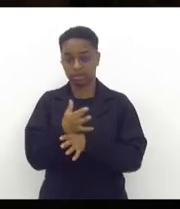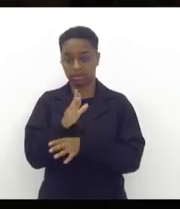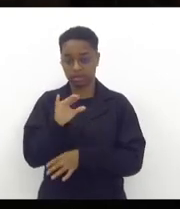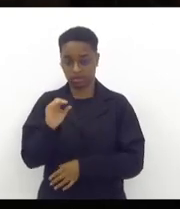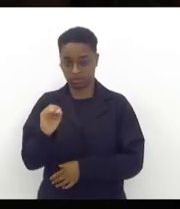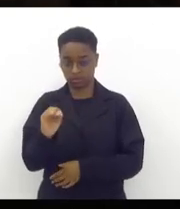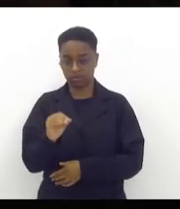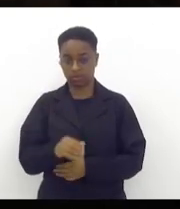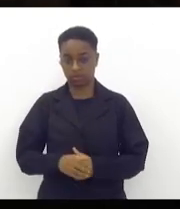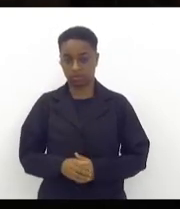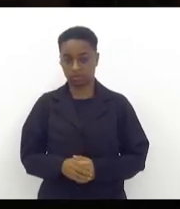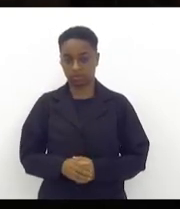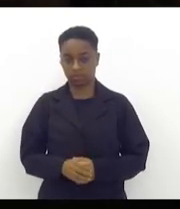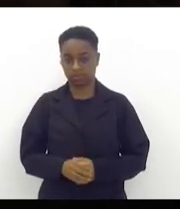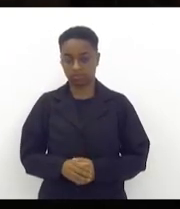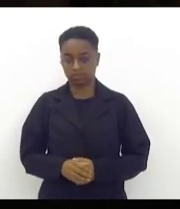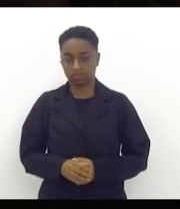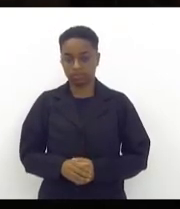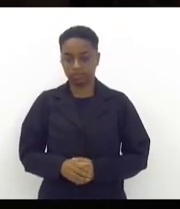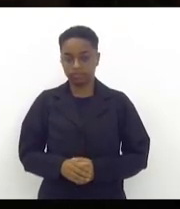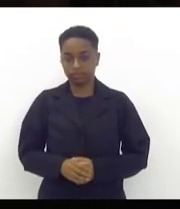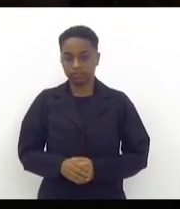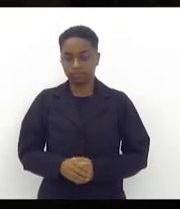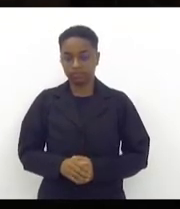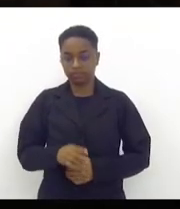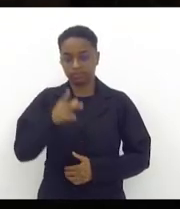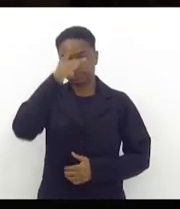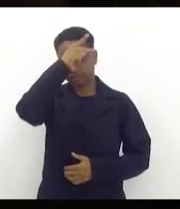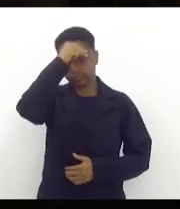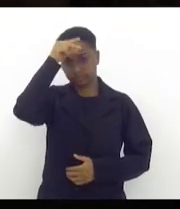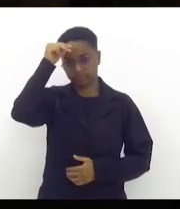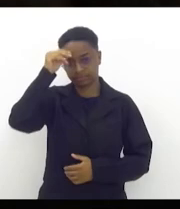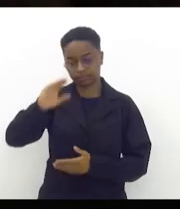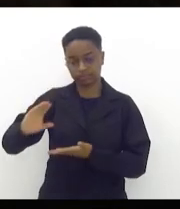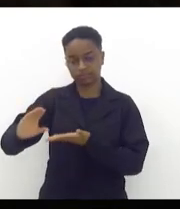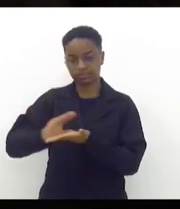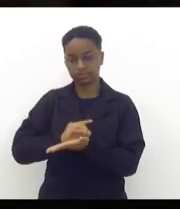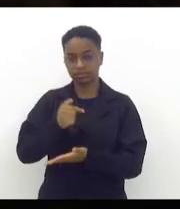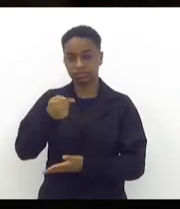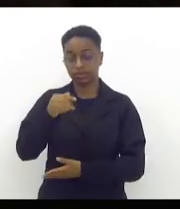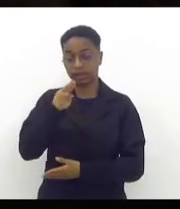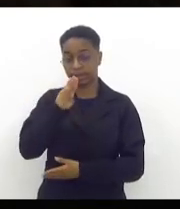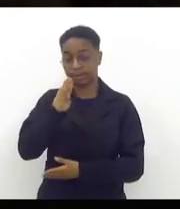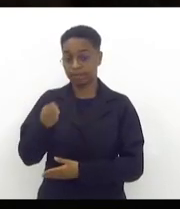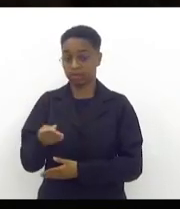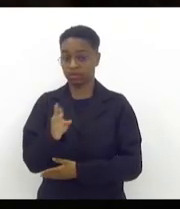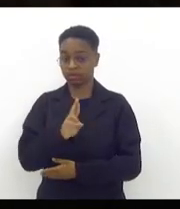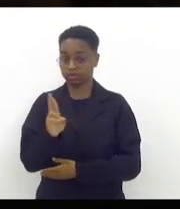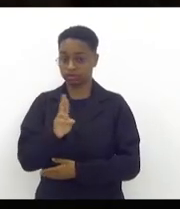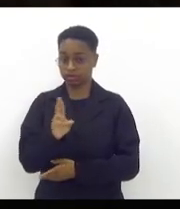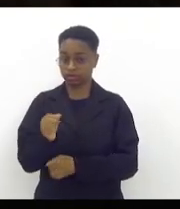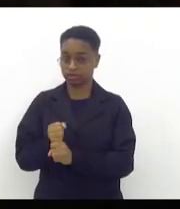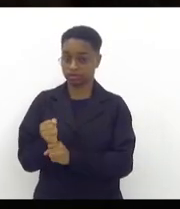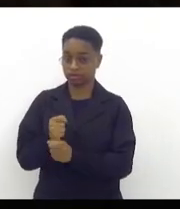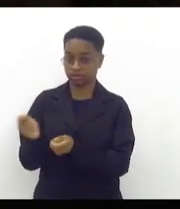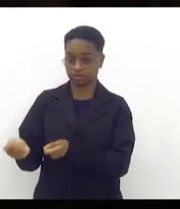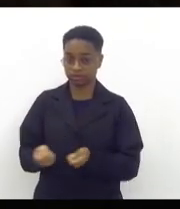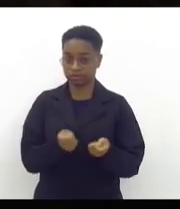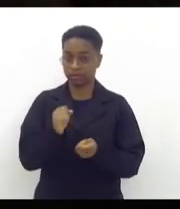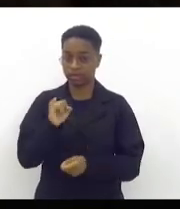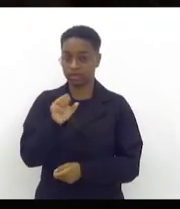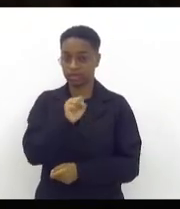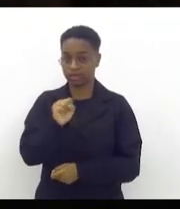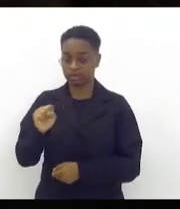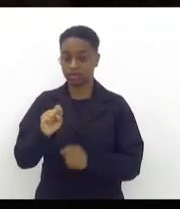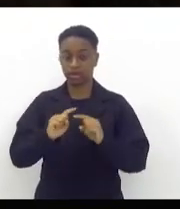Janeiro, o município arrecada 7 bilhões de reais por ano em ISS e